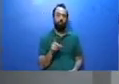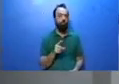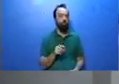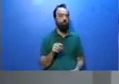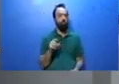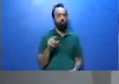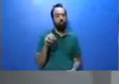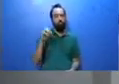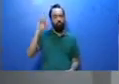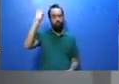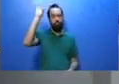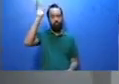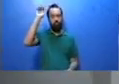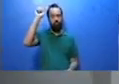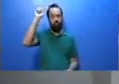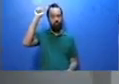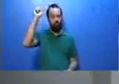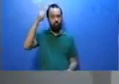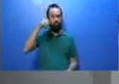a história.